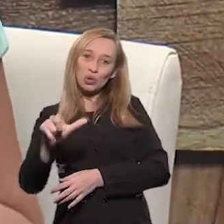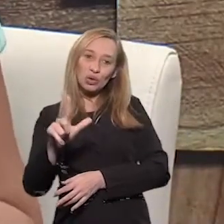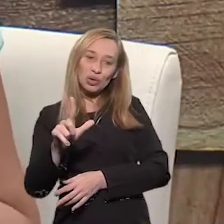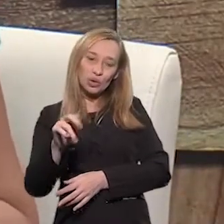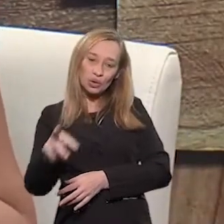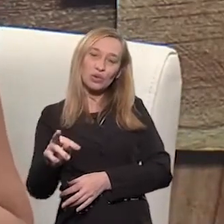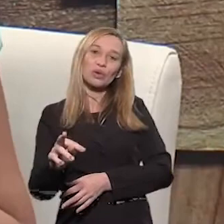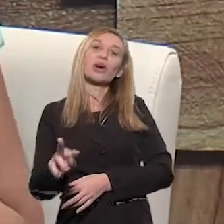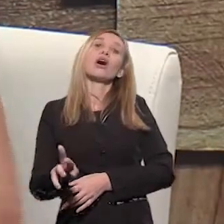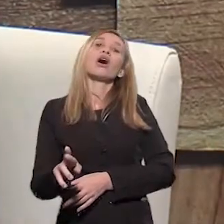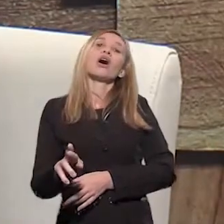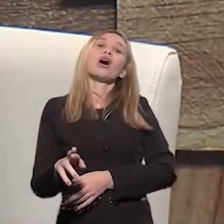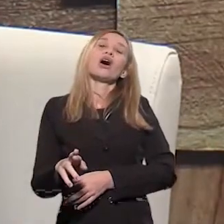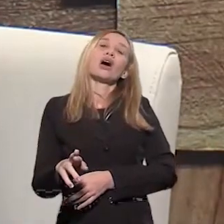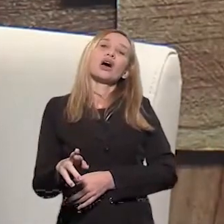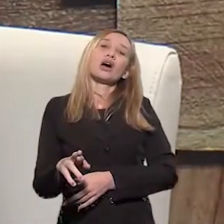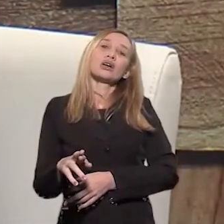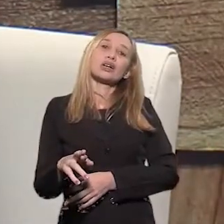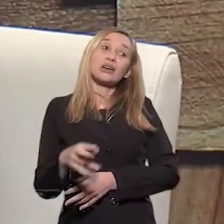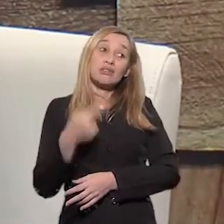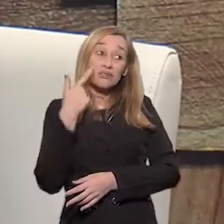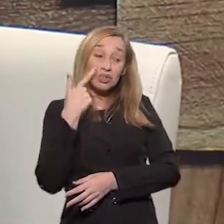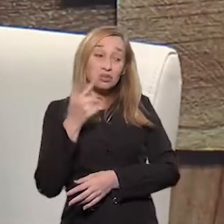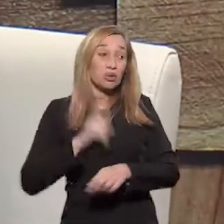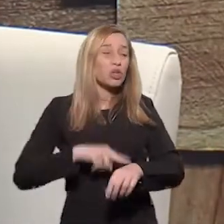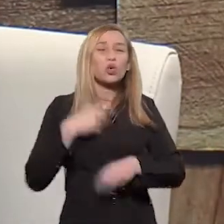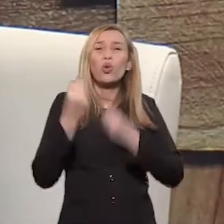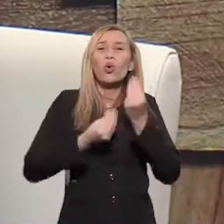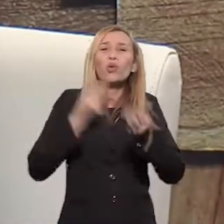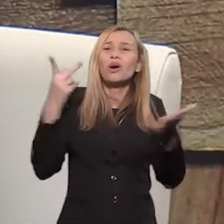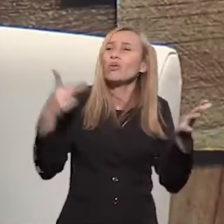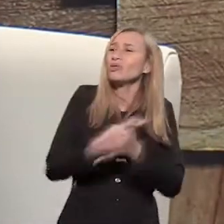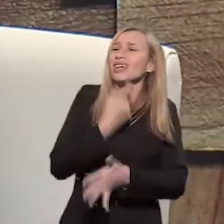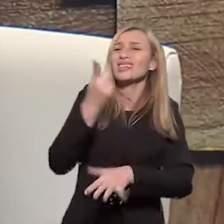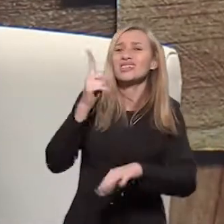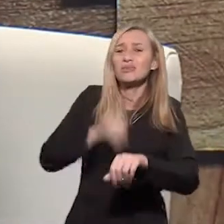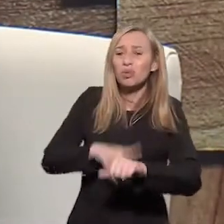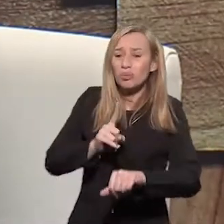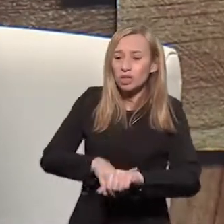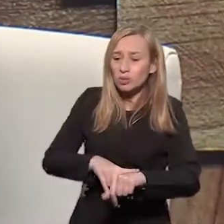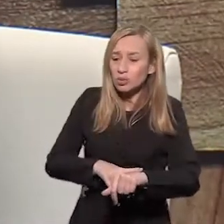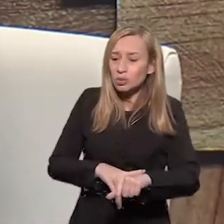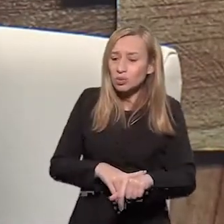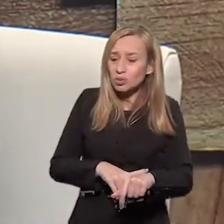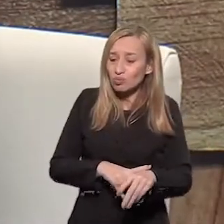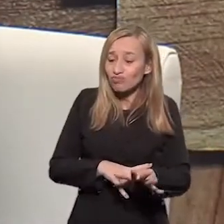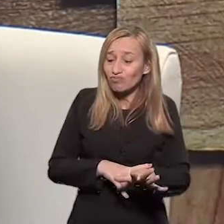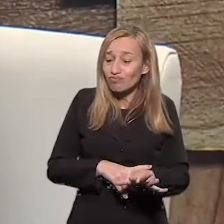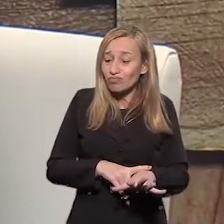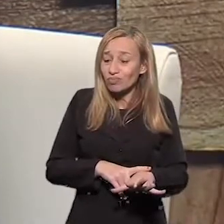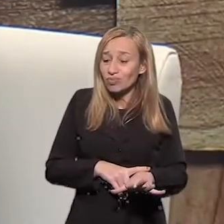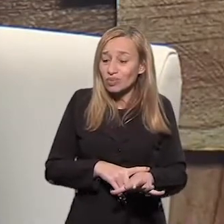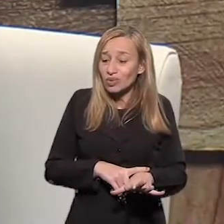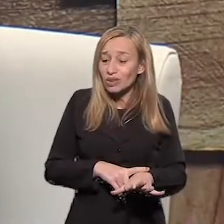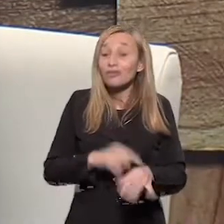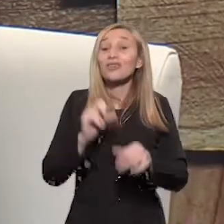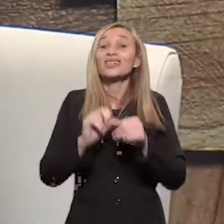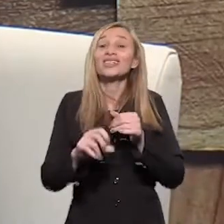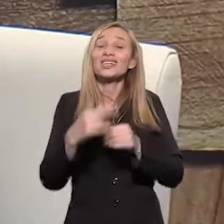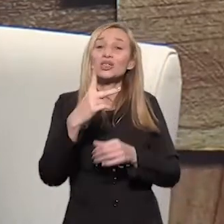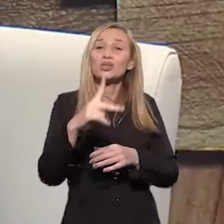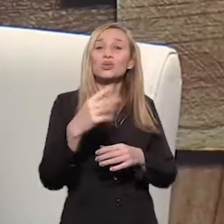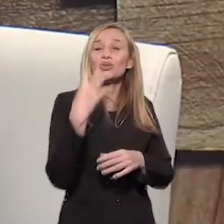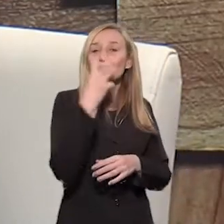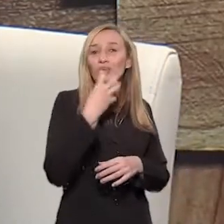acaba ouvindo em algum momento, como é que acontece para você esse momento de